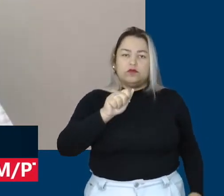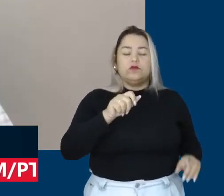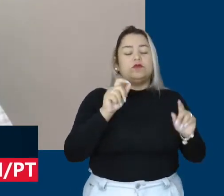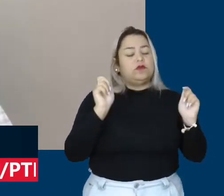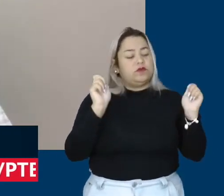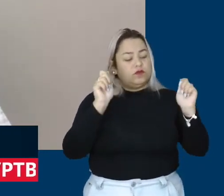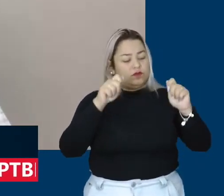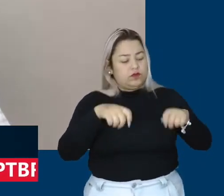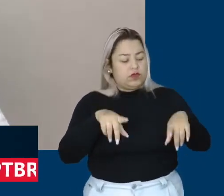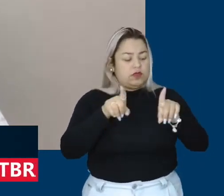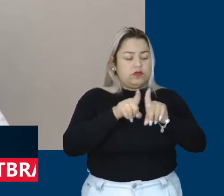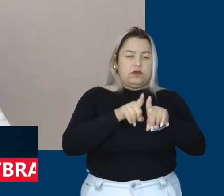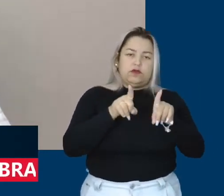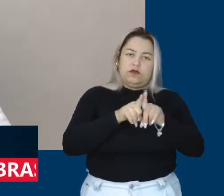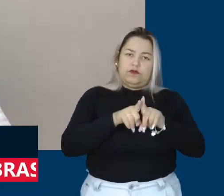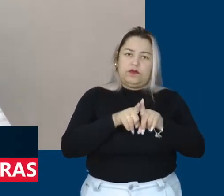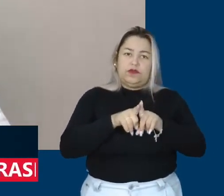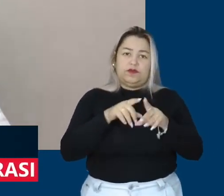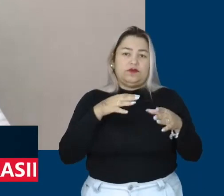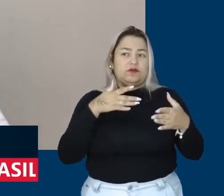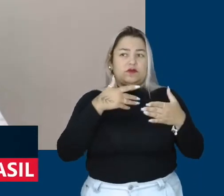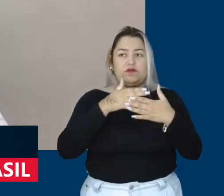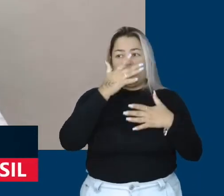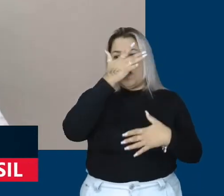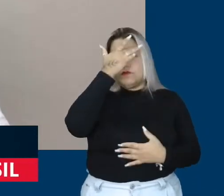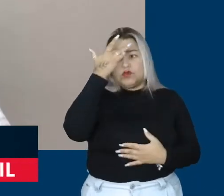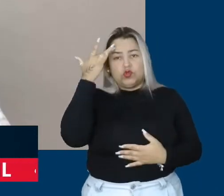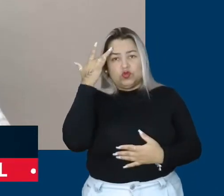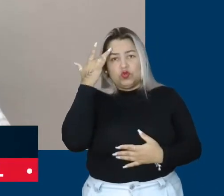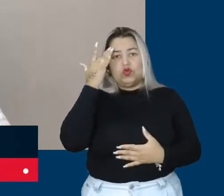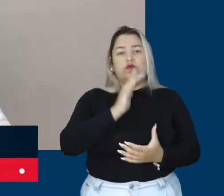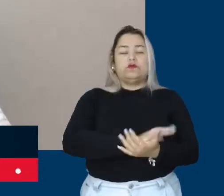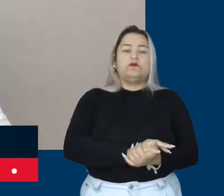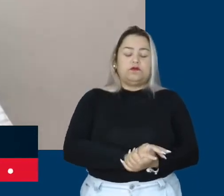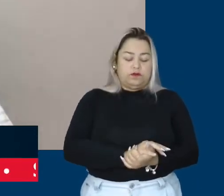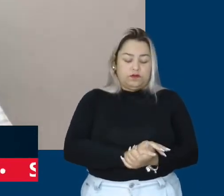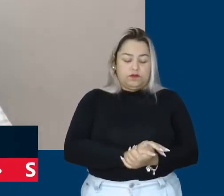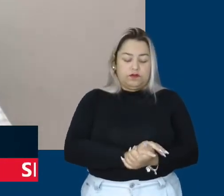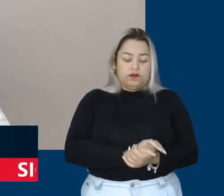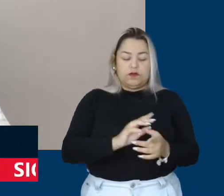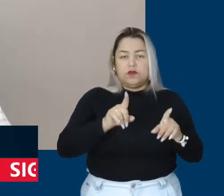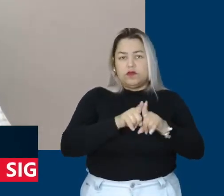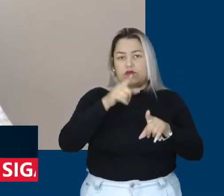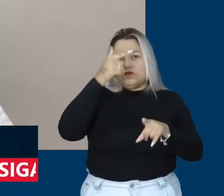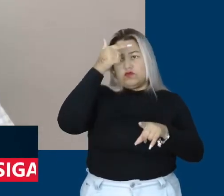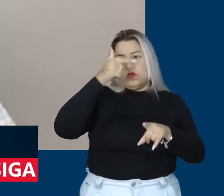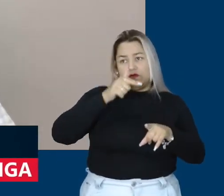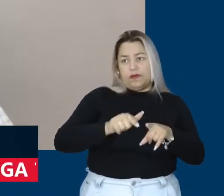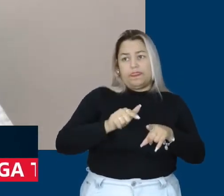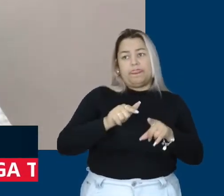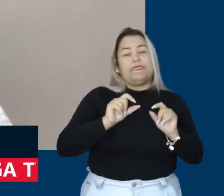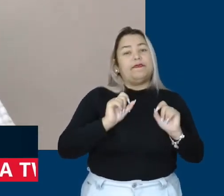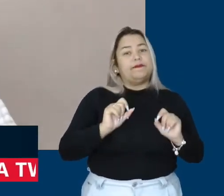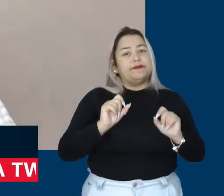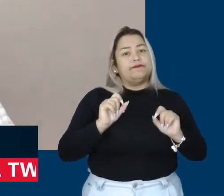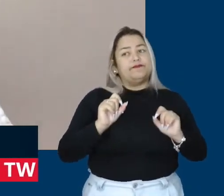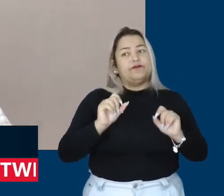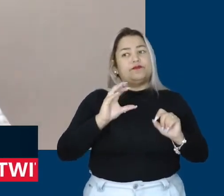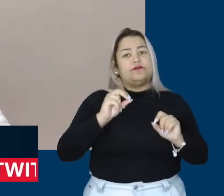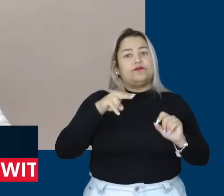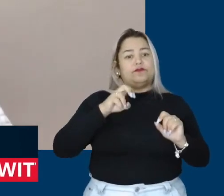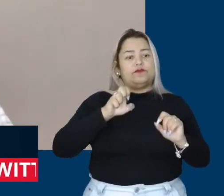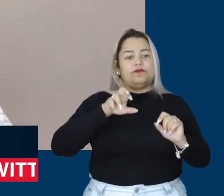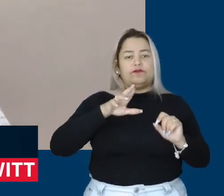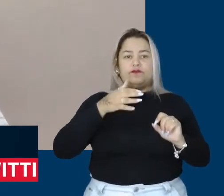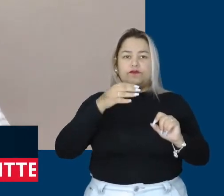preciso ressaltar isso, com impactos na vida das pessoas, né? E situações irrecuperáveis. Nós temos, inclusive, uma convenção da ONU,